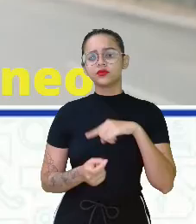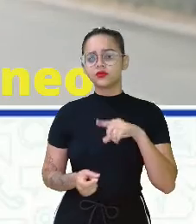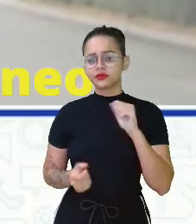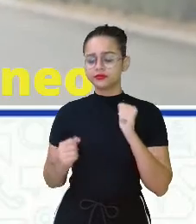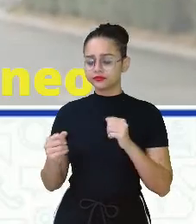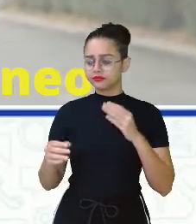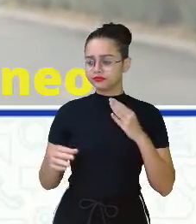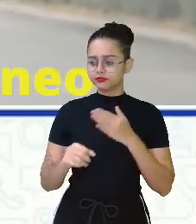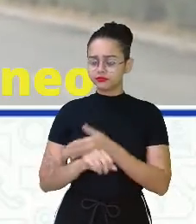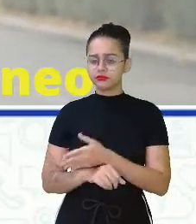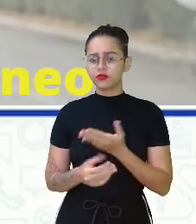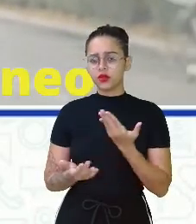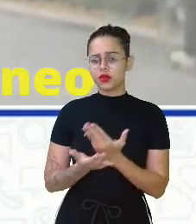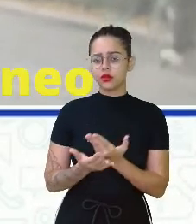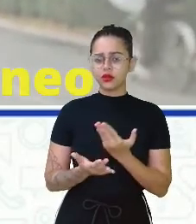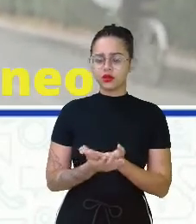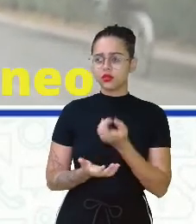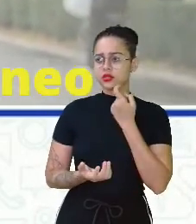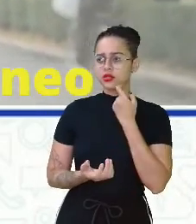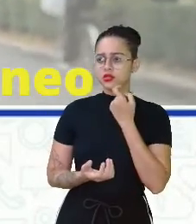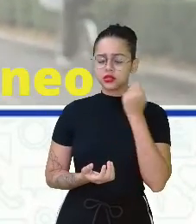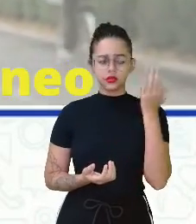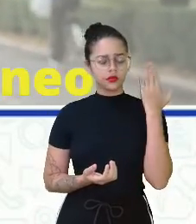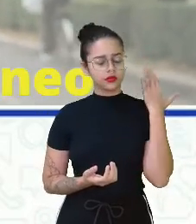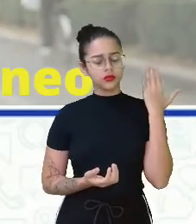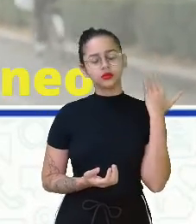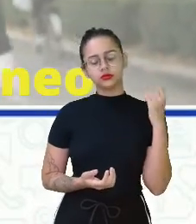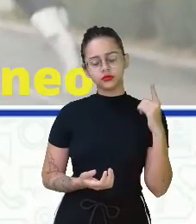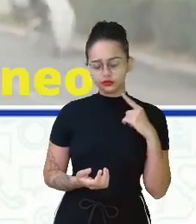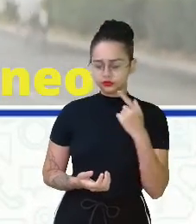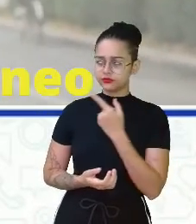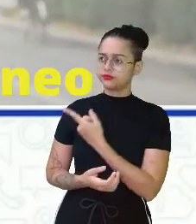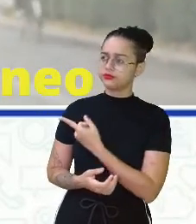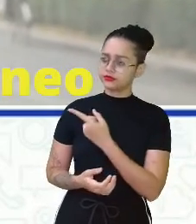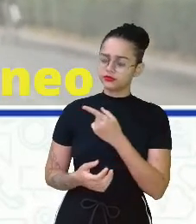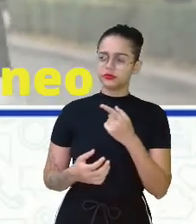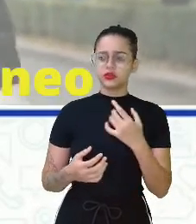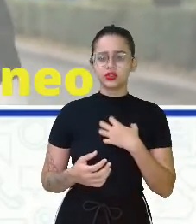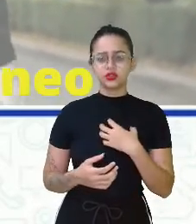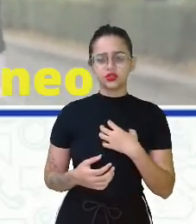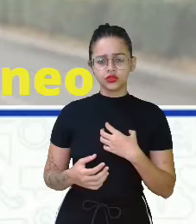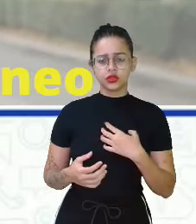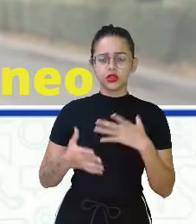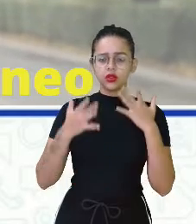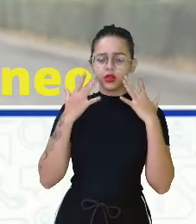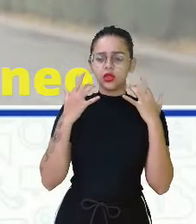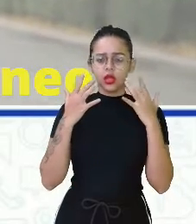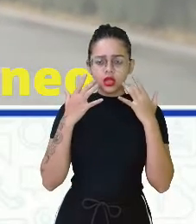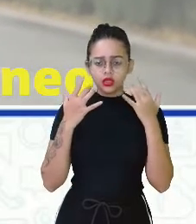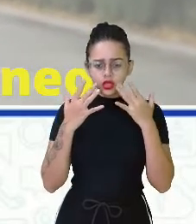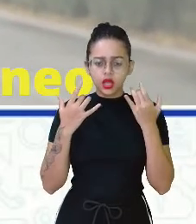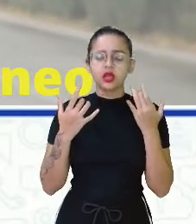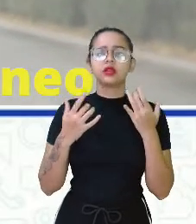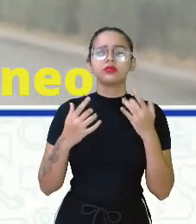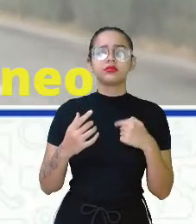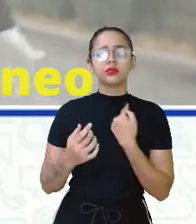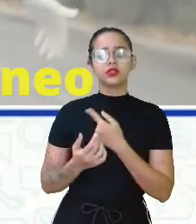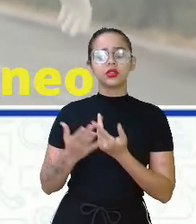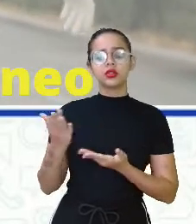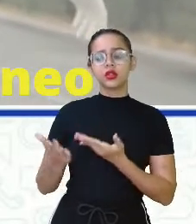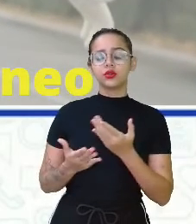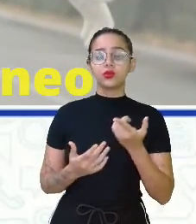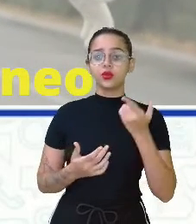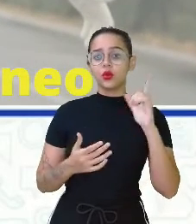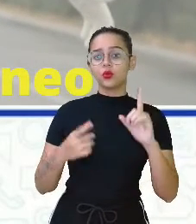sexta passada, onde a gente tratou dessas formas, né, teatrais, e a gente tratou de